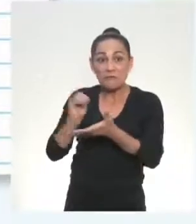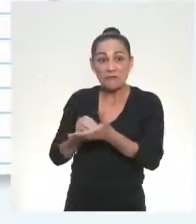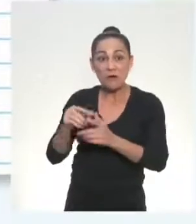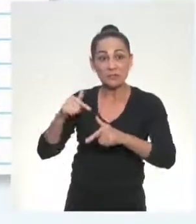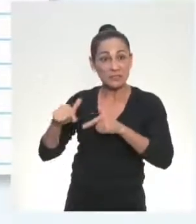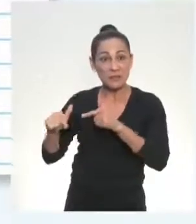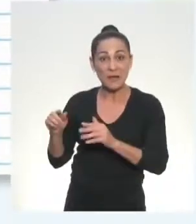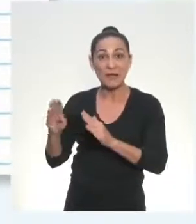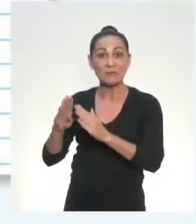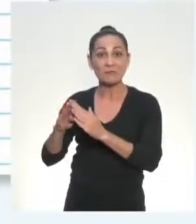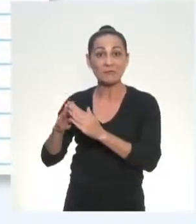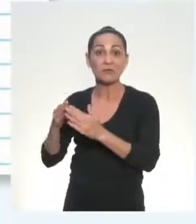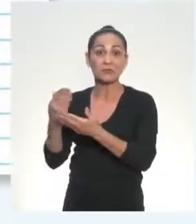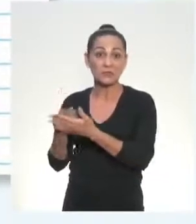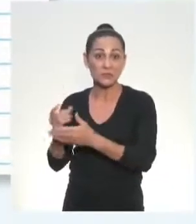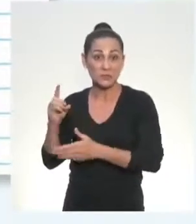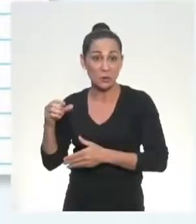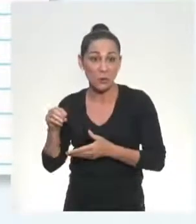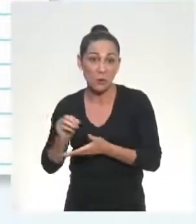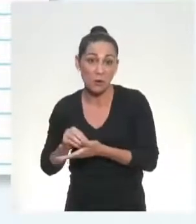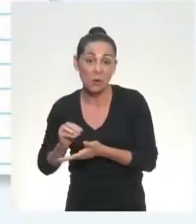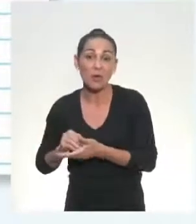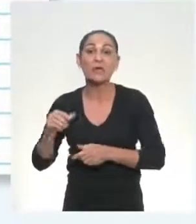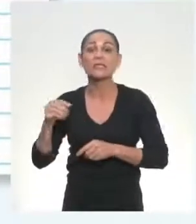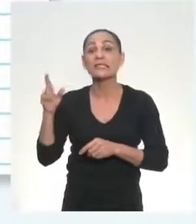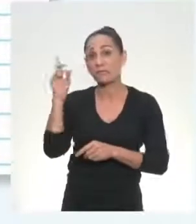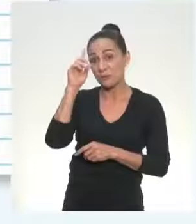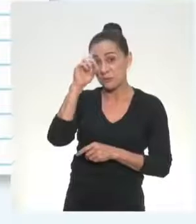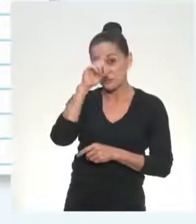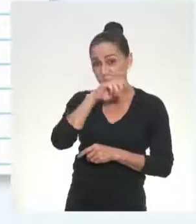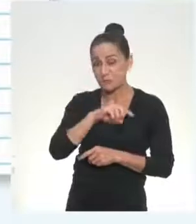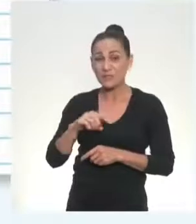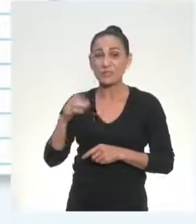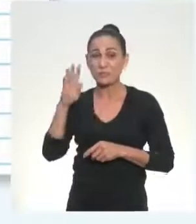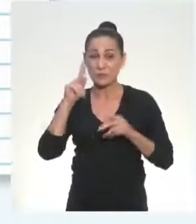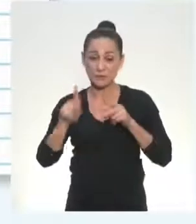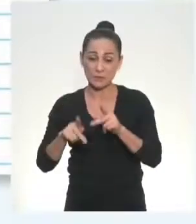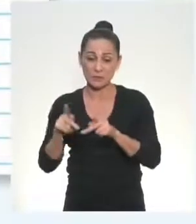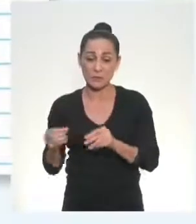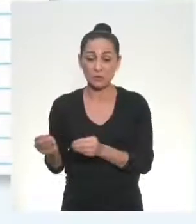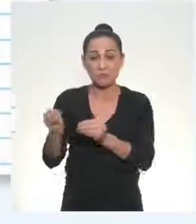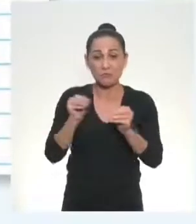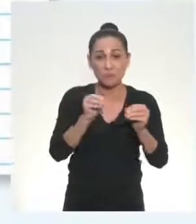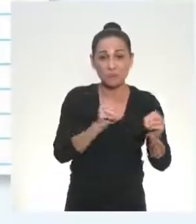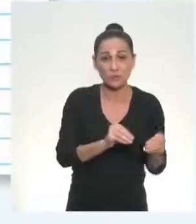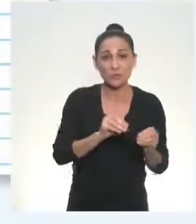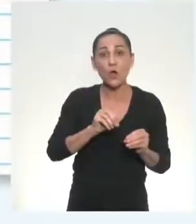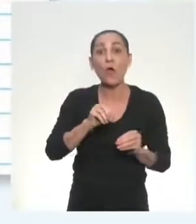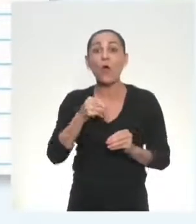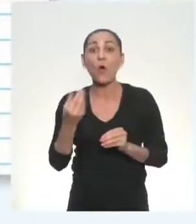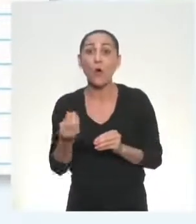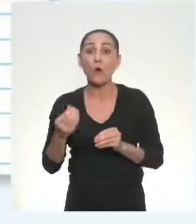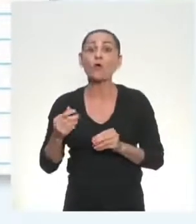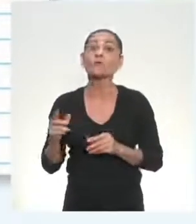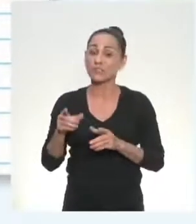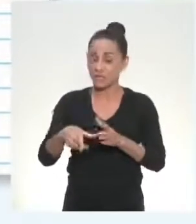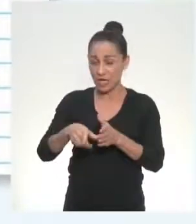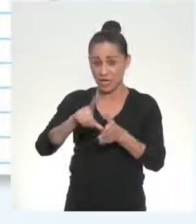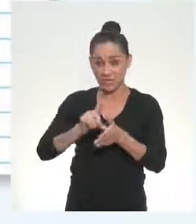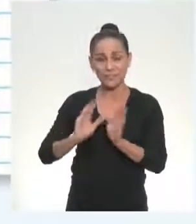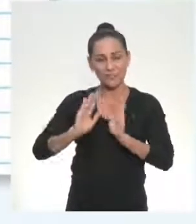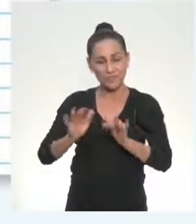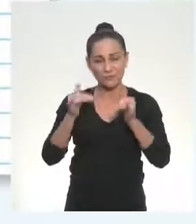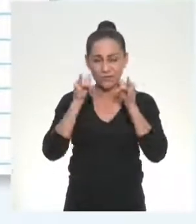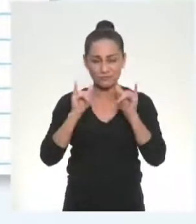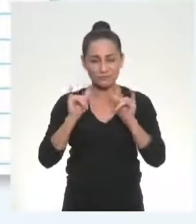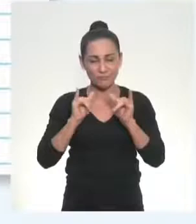a A. Assim, diversas pessoas ou se mudam para A ou fazem os tais movimentos pendulares de que falamos anteriormente.